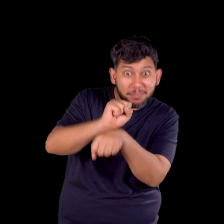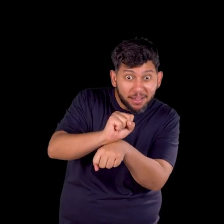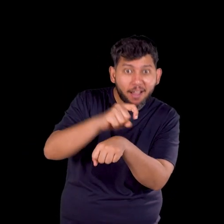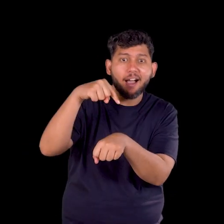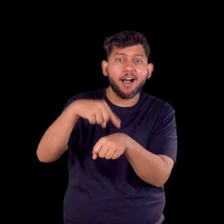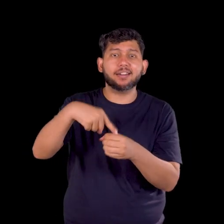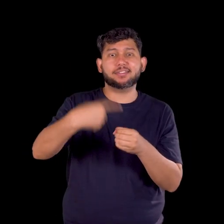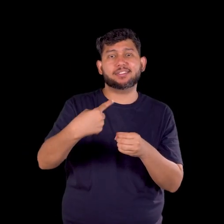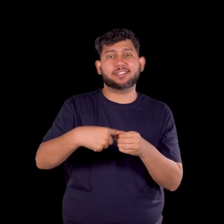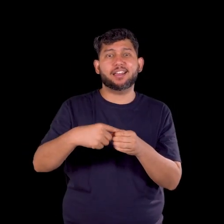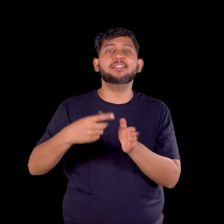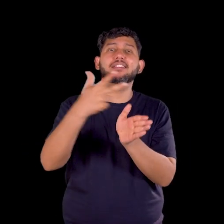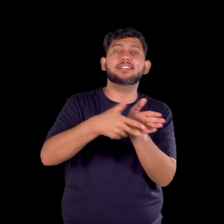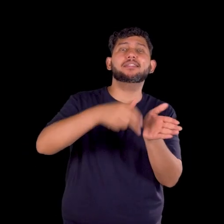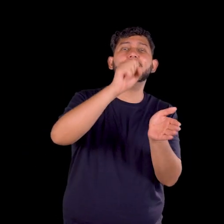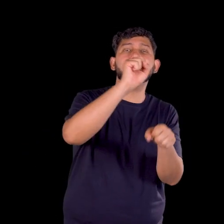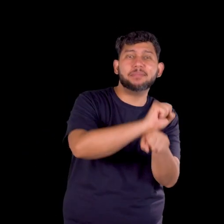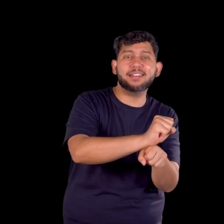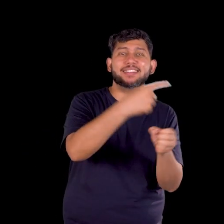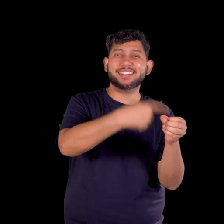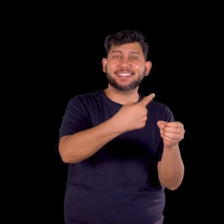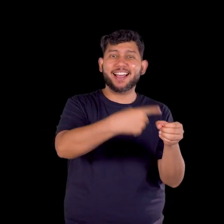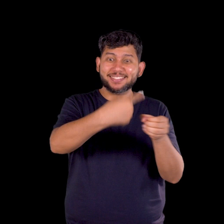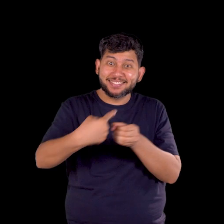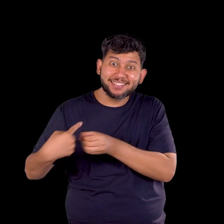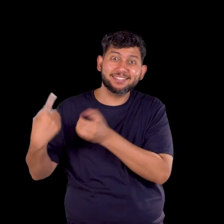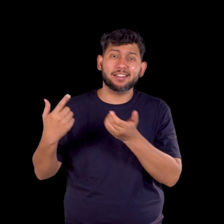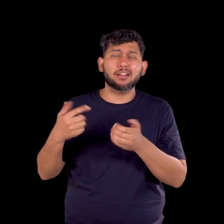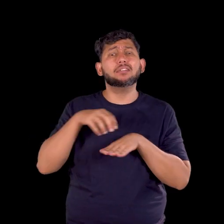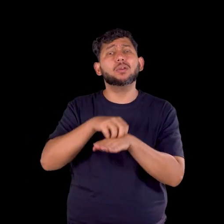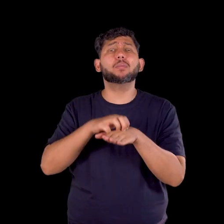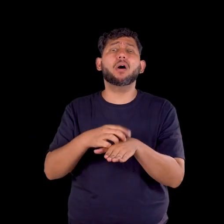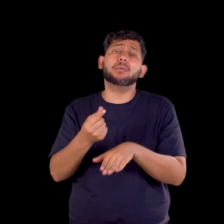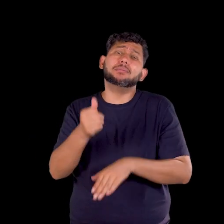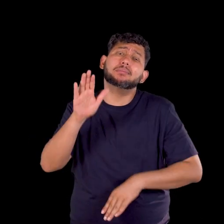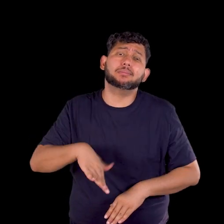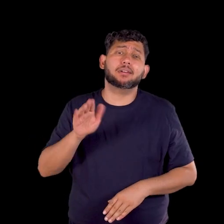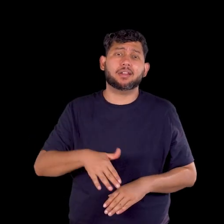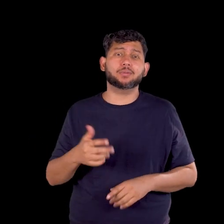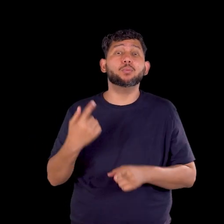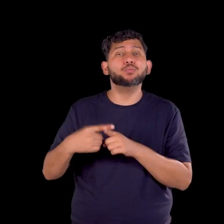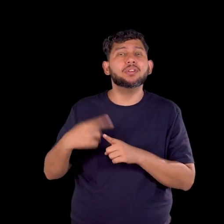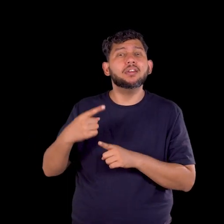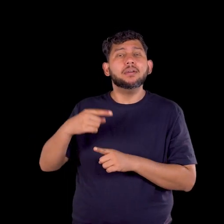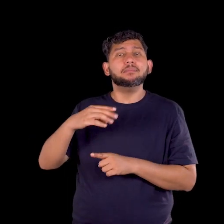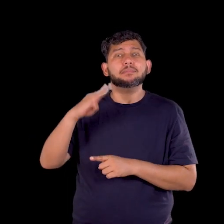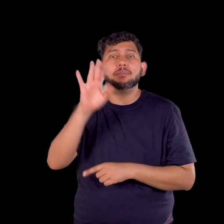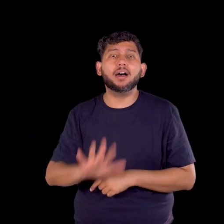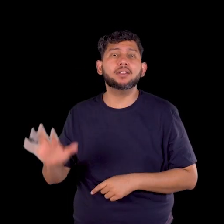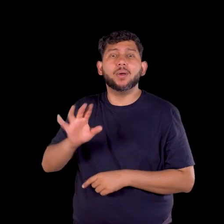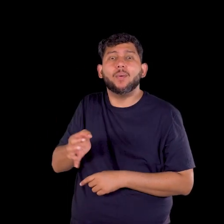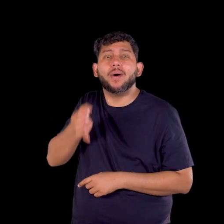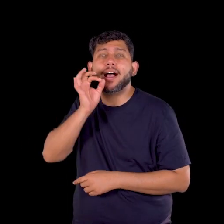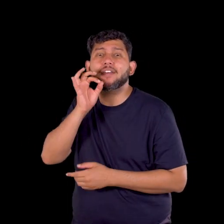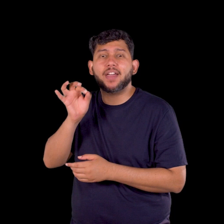de transporte permitiu uma redução de custos do transporte e a economia que tinha como base o cultivo do café, nosso principal